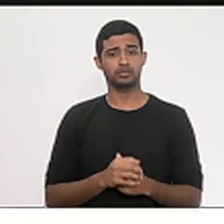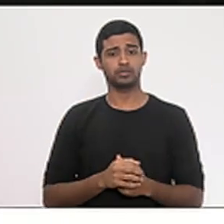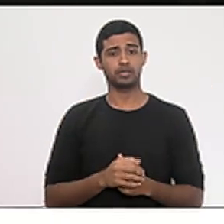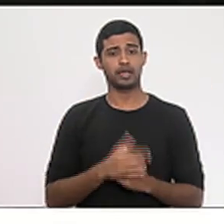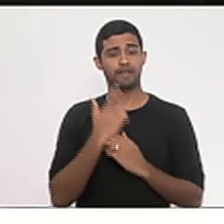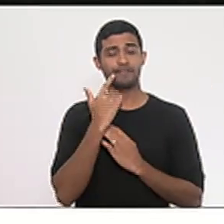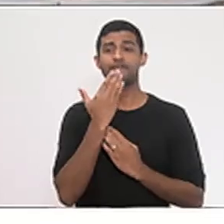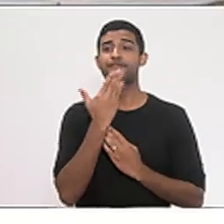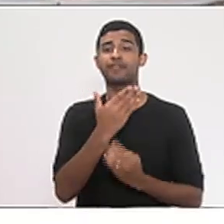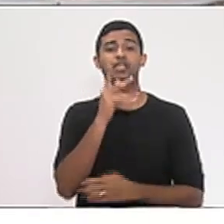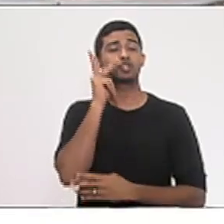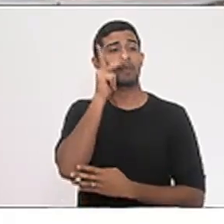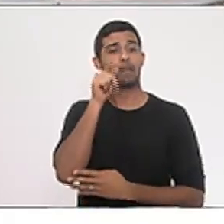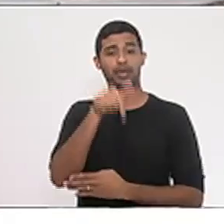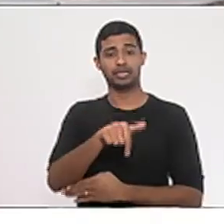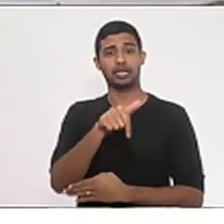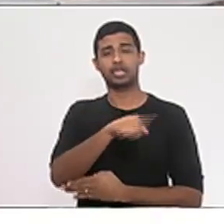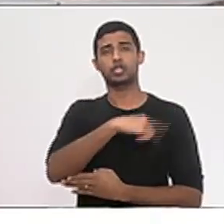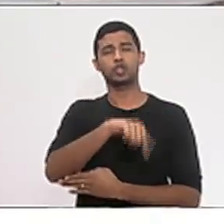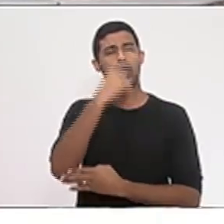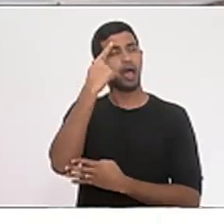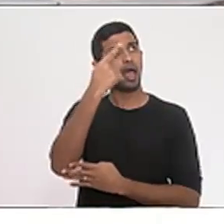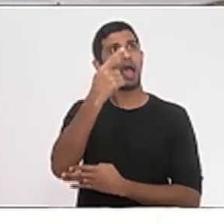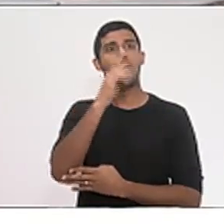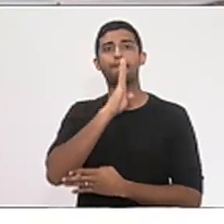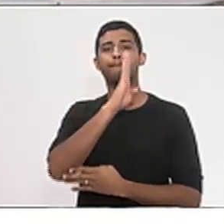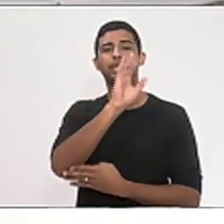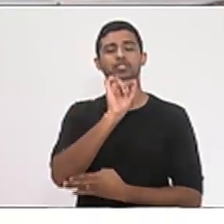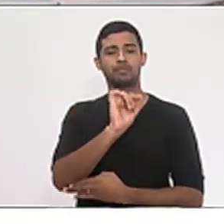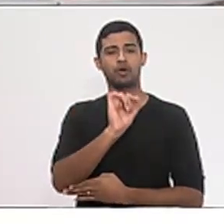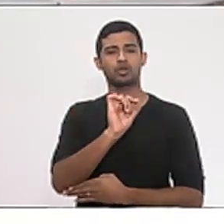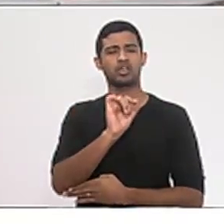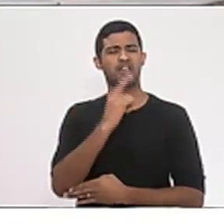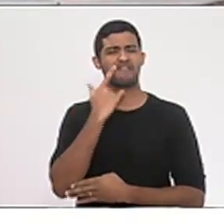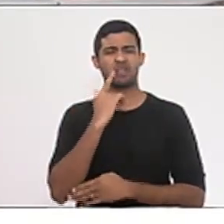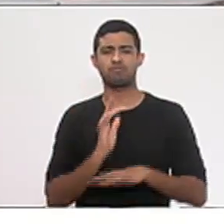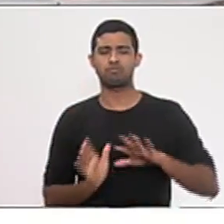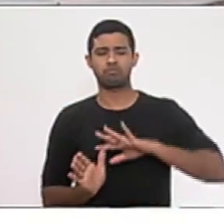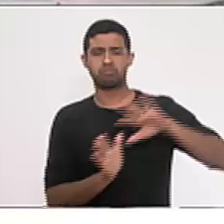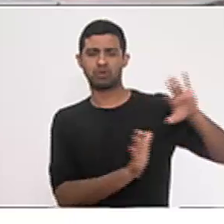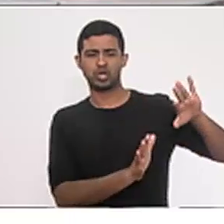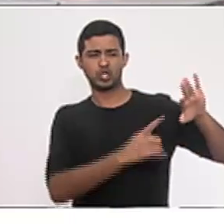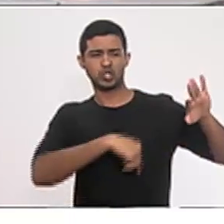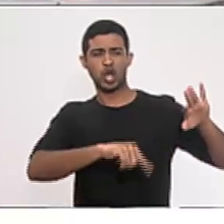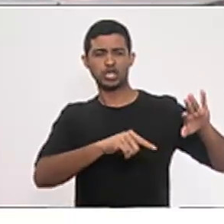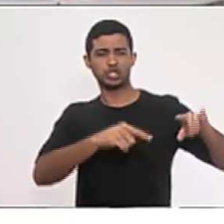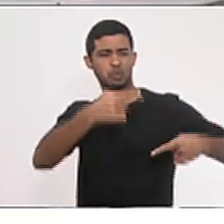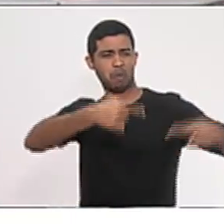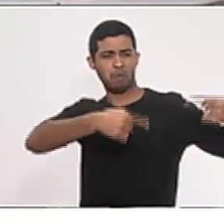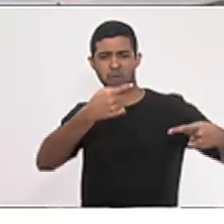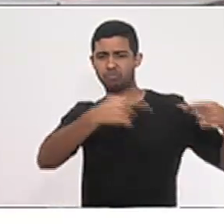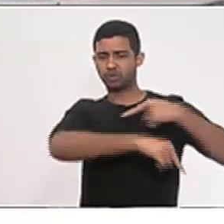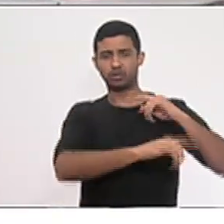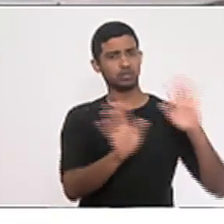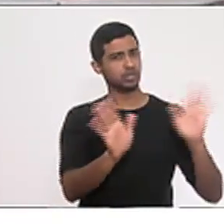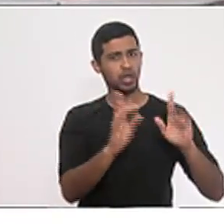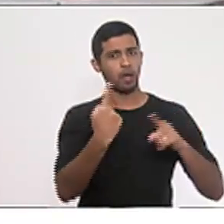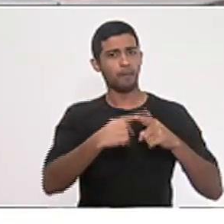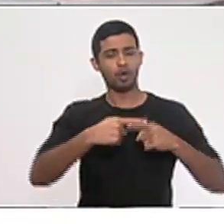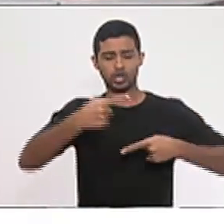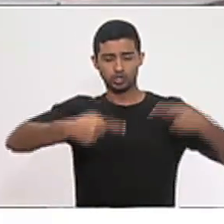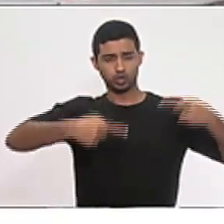frente parlamentar, a ideia principal não é deixarmos de lado nossas divergências, até porque a discussão